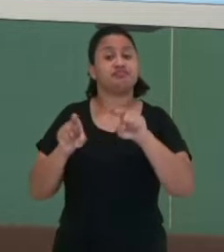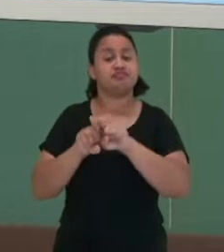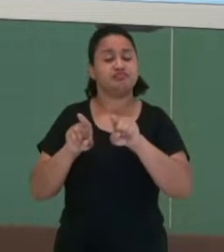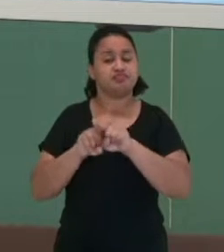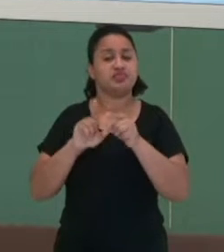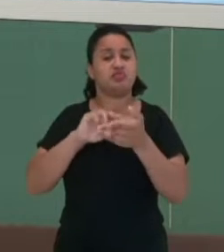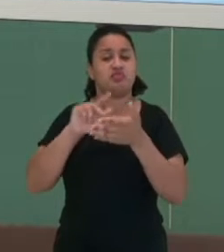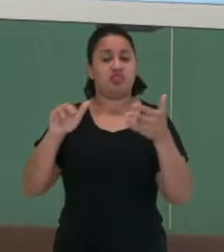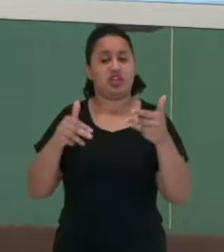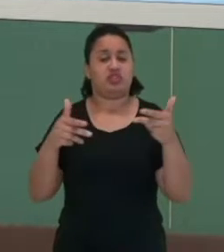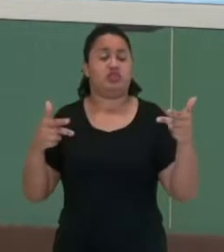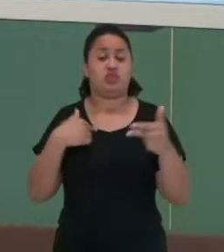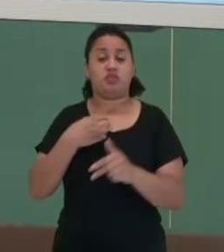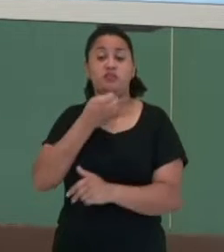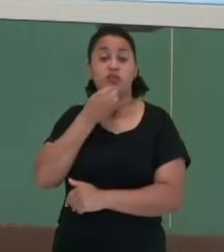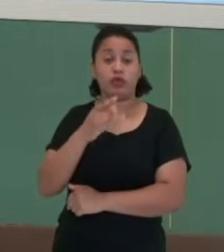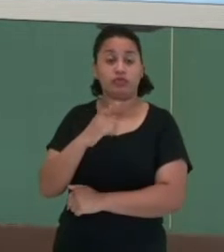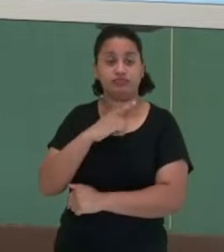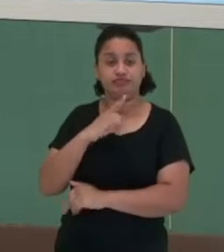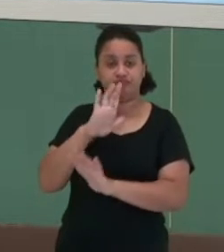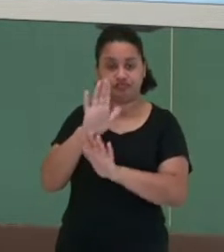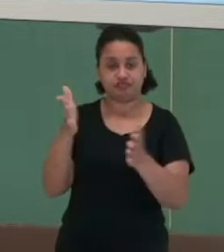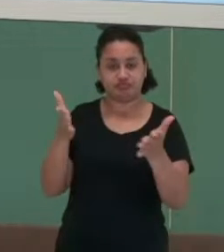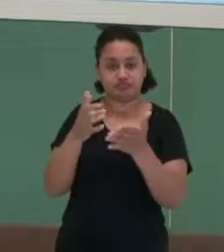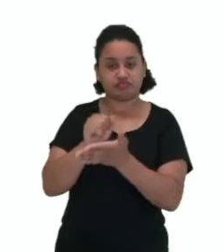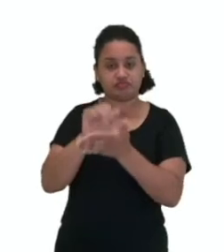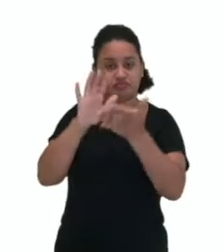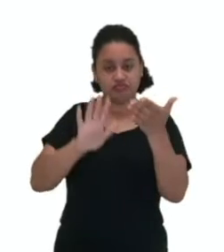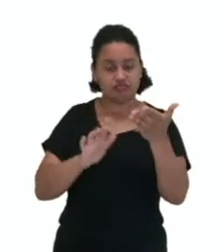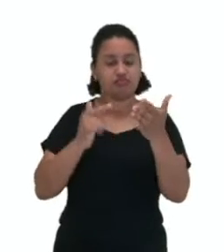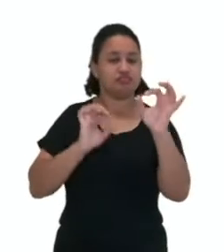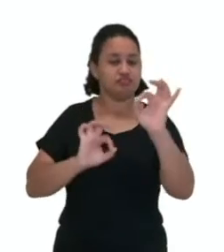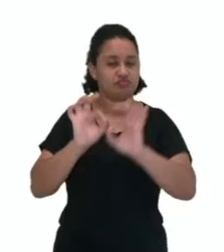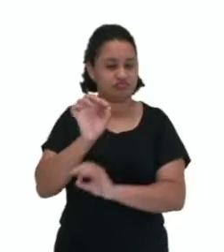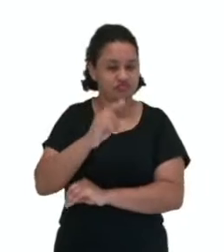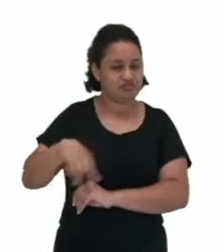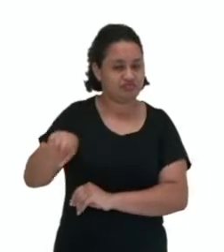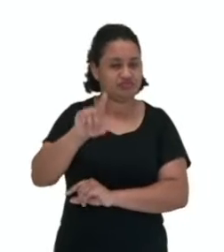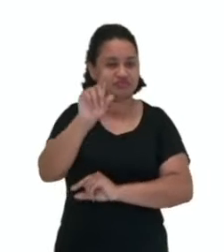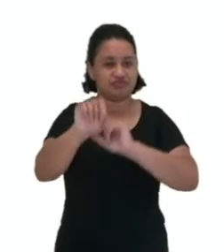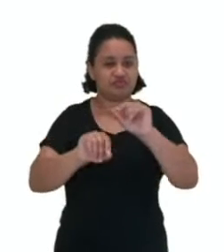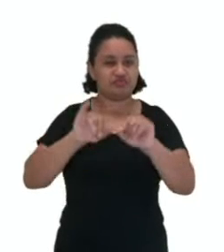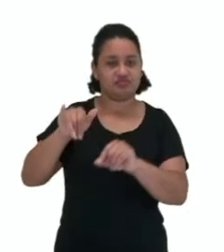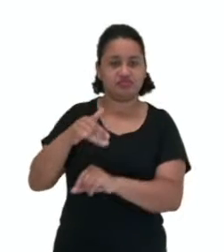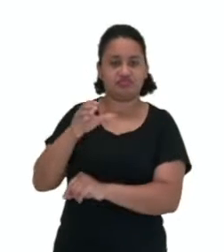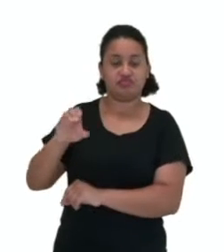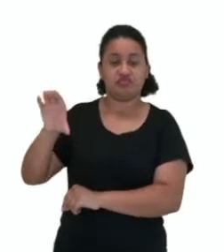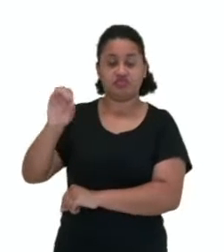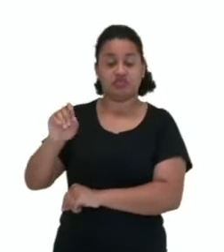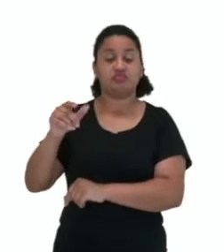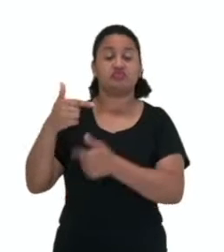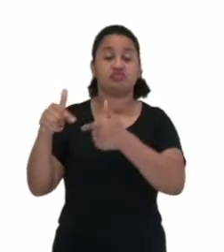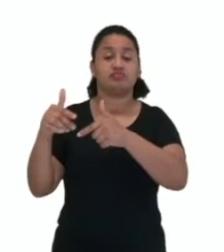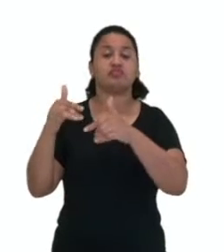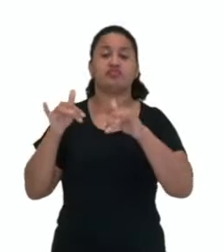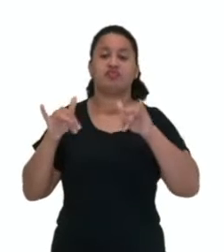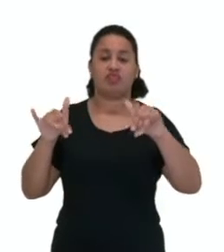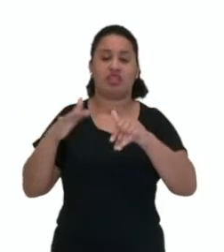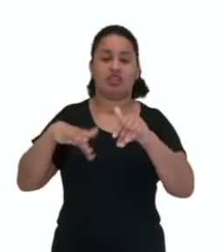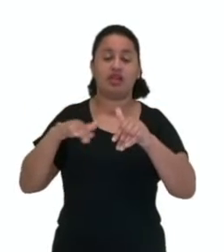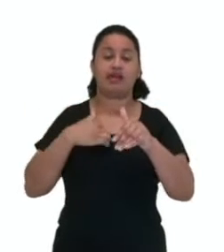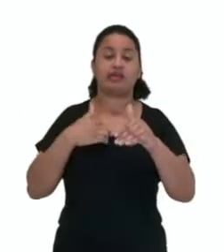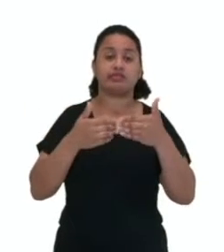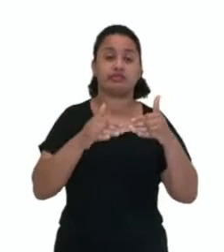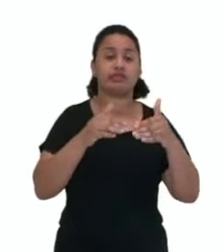você vai ter em volta. Vamos pensar nessa atividade que eu desenvolvi aqui para vocês. João é um eletricista e ele vai abrir uma